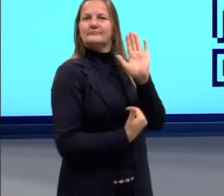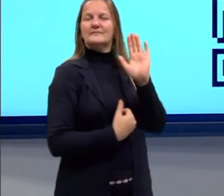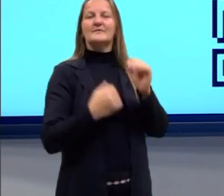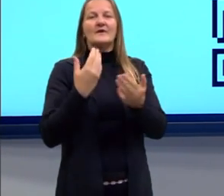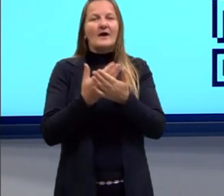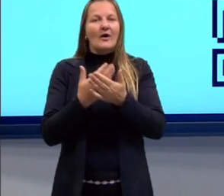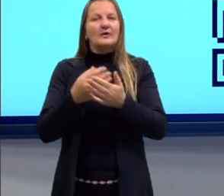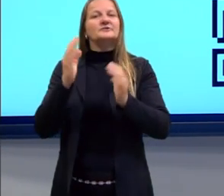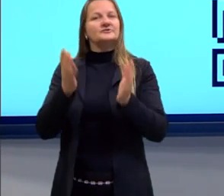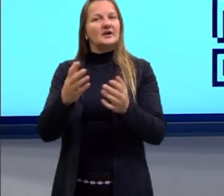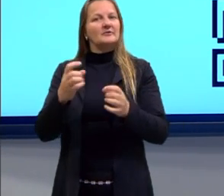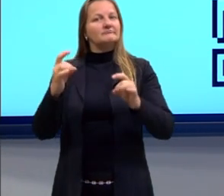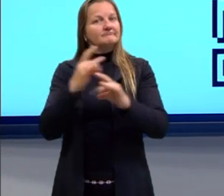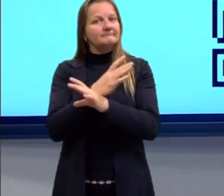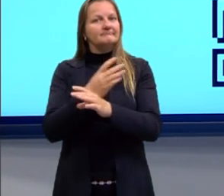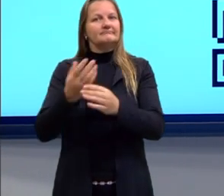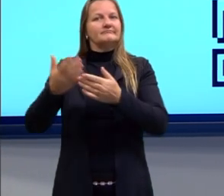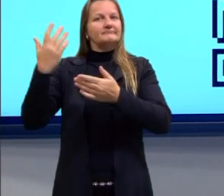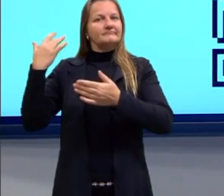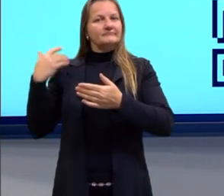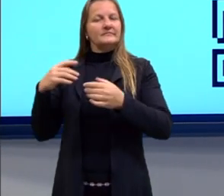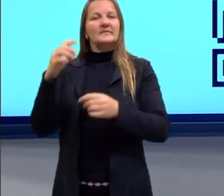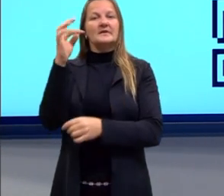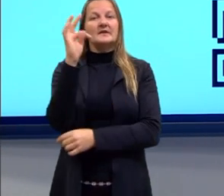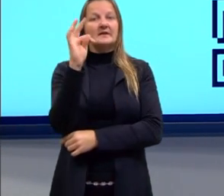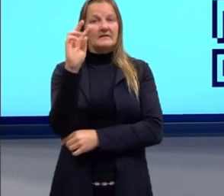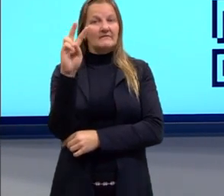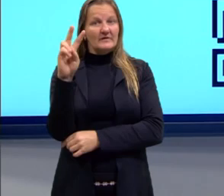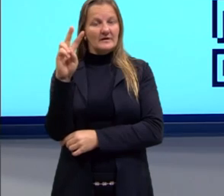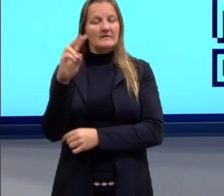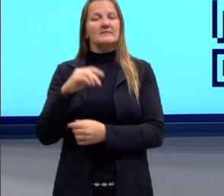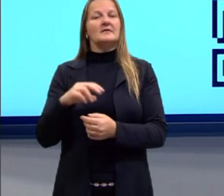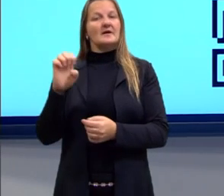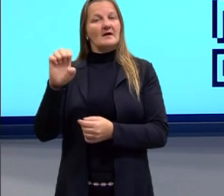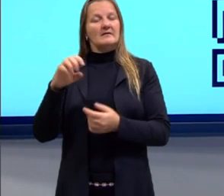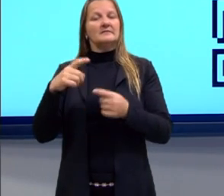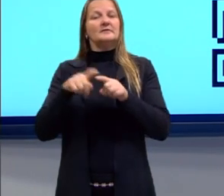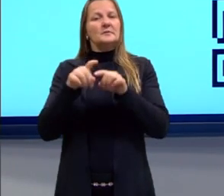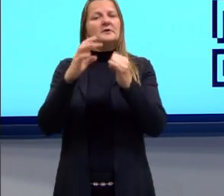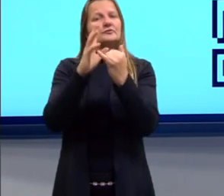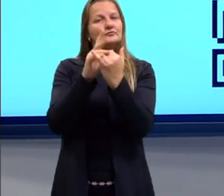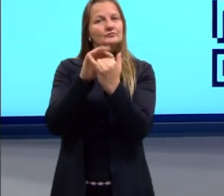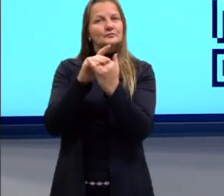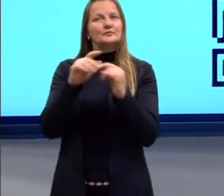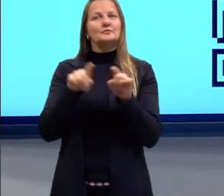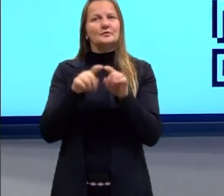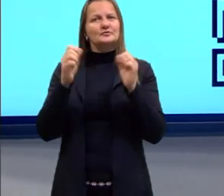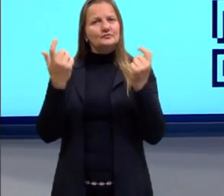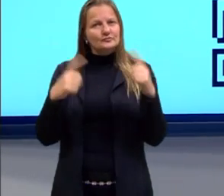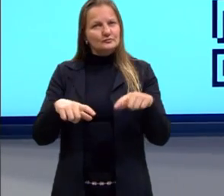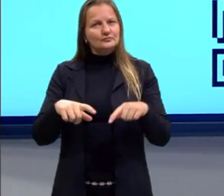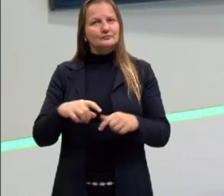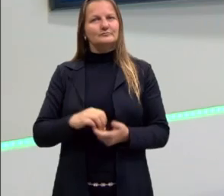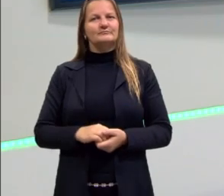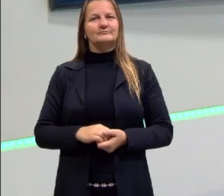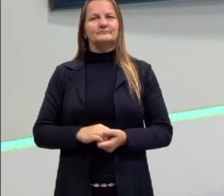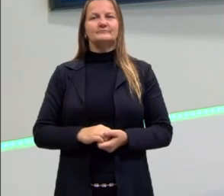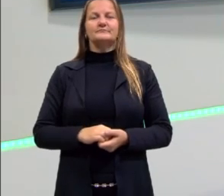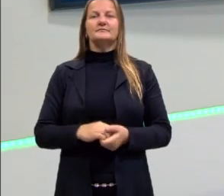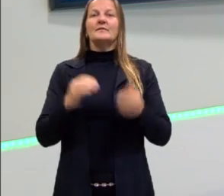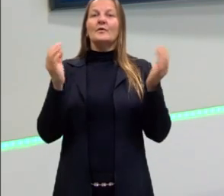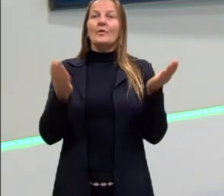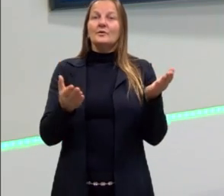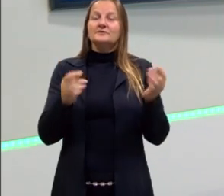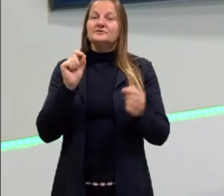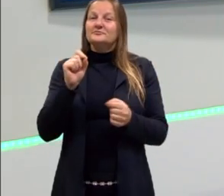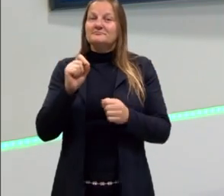que e foram né passadas tanto na TV quanto no YouTube e vocês podem assistir novamente hoje